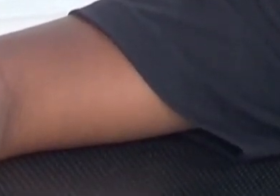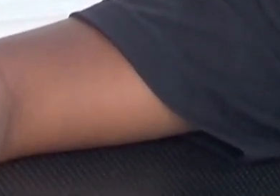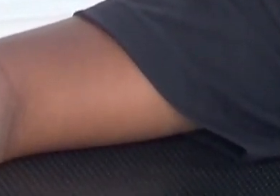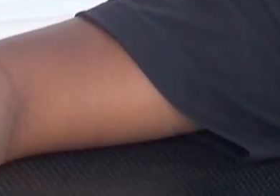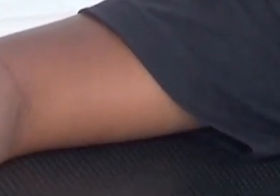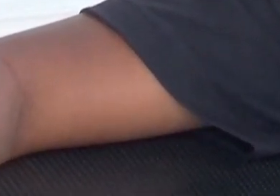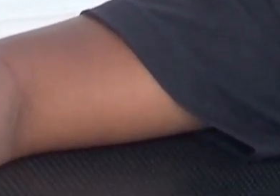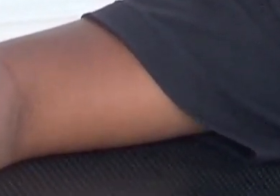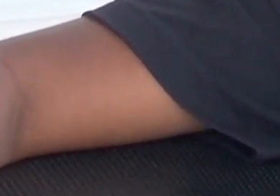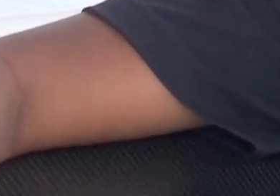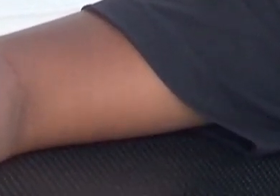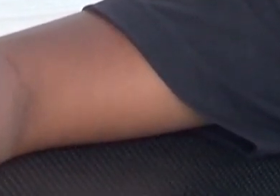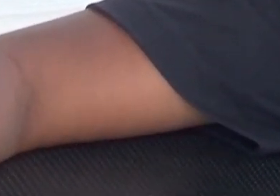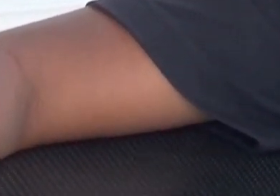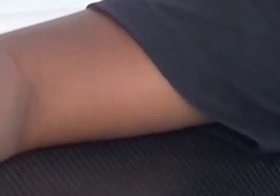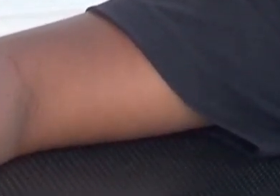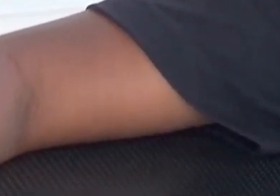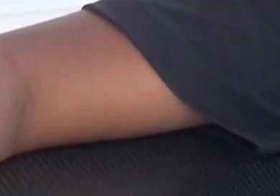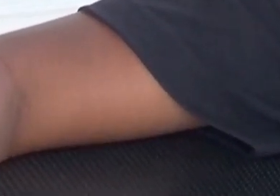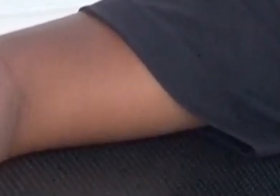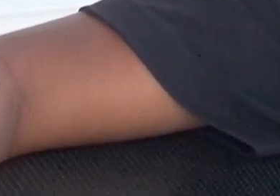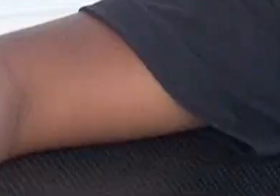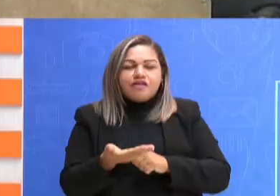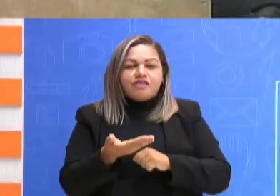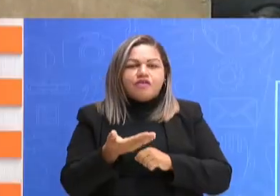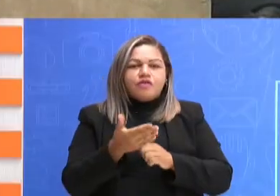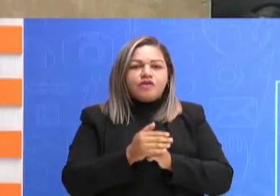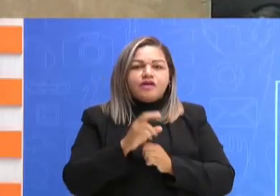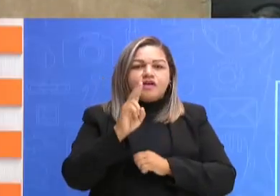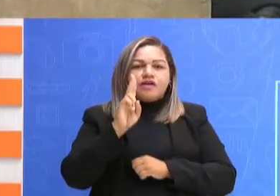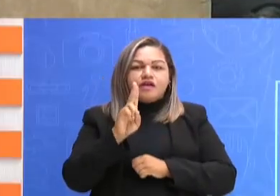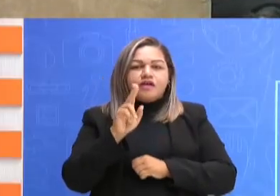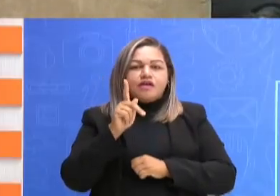saber quando é que as UBS vão continuar funcionando à noite.